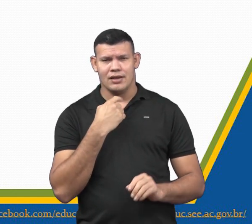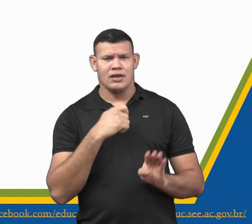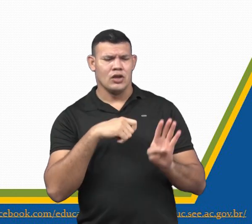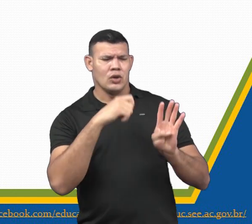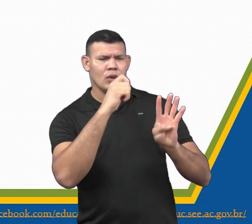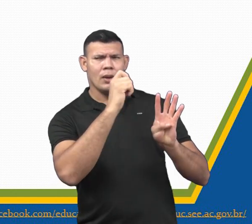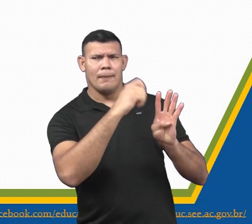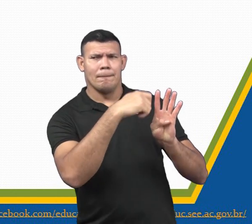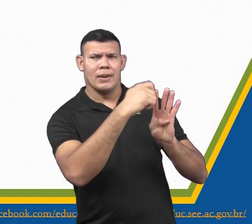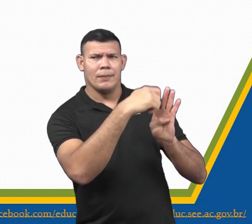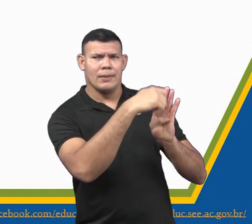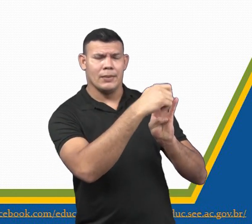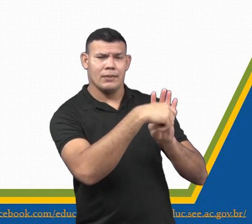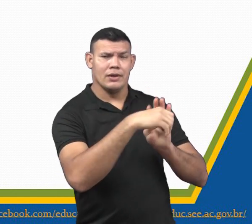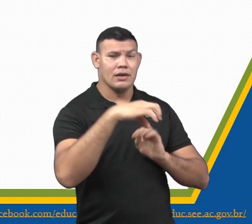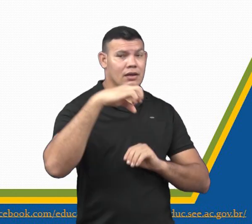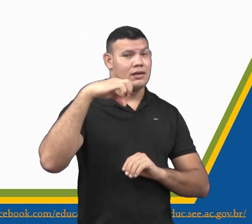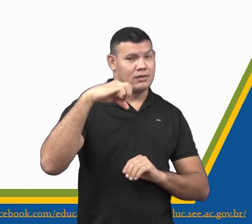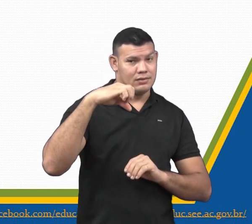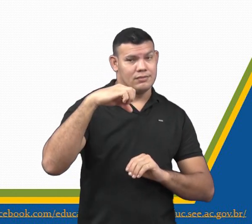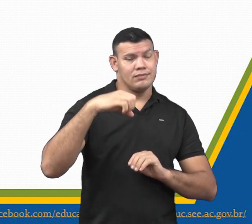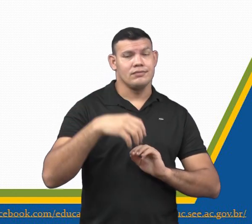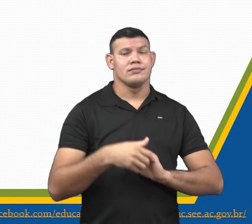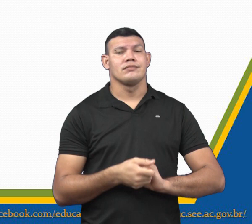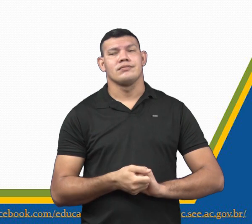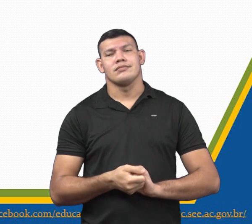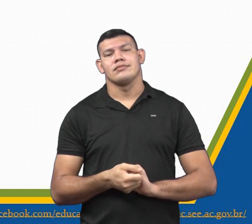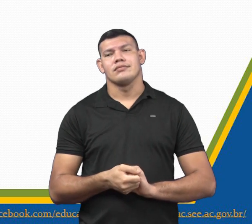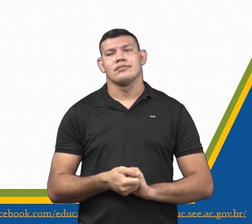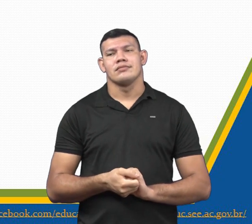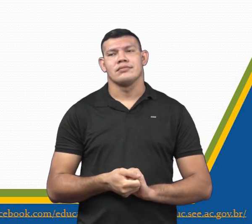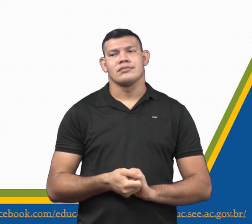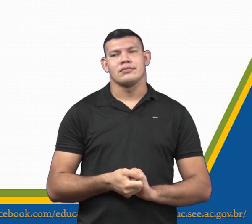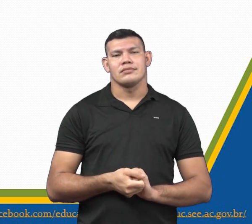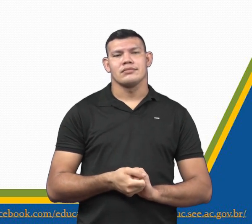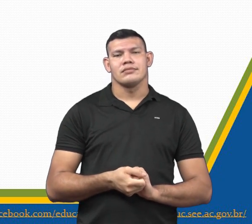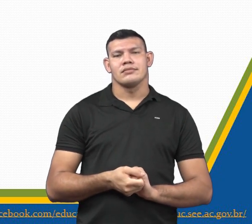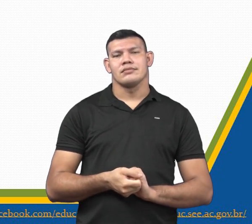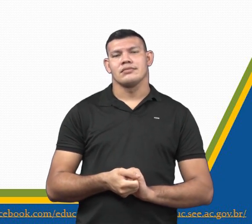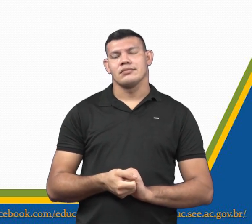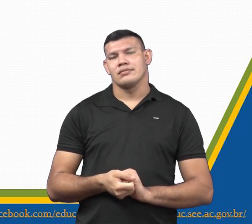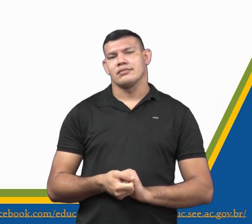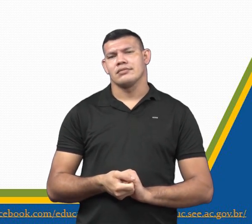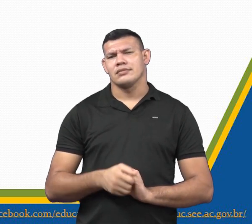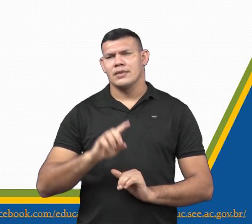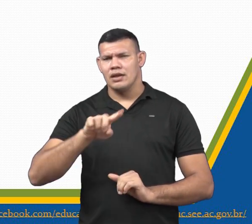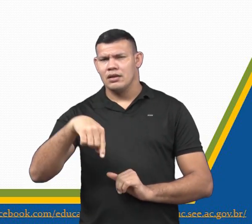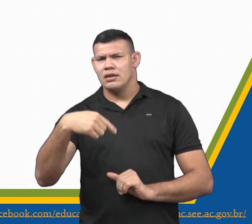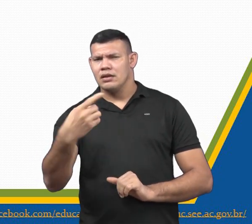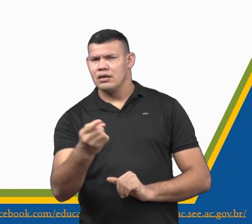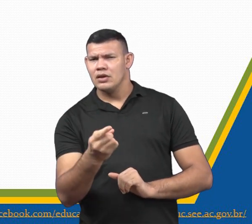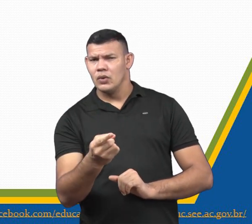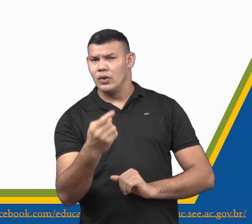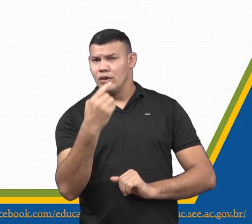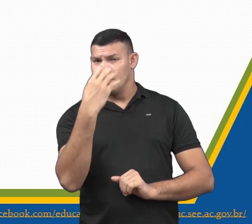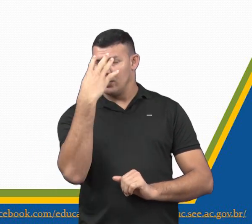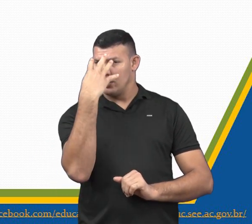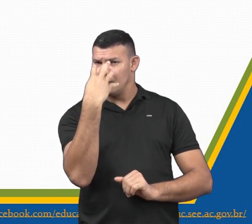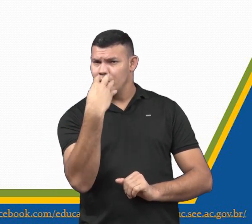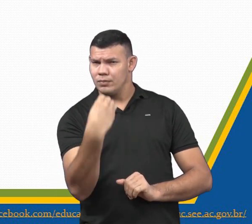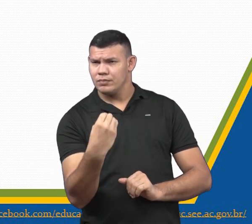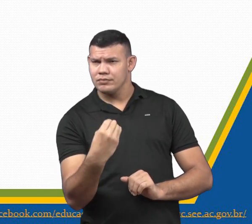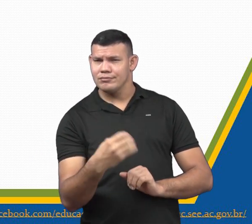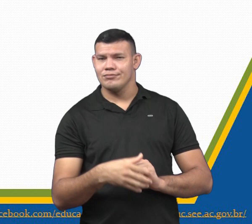meses, 2013, tá? Quando ela tinha 9 meses. Depois tem uma foto, eu